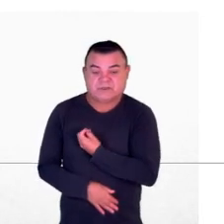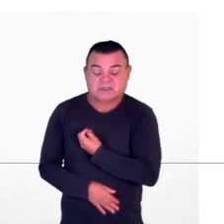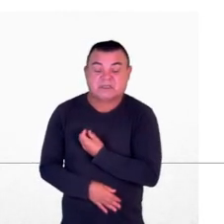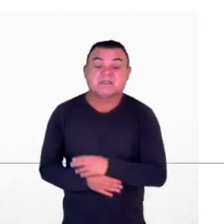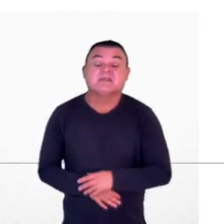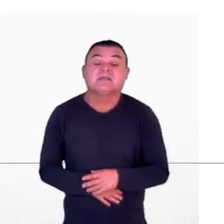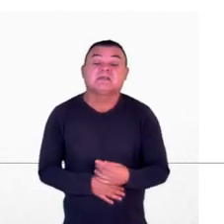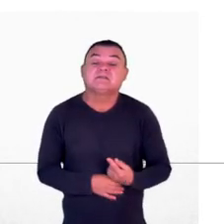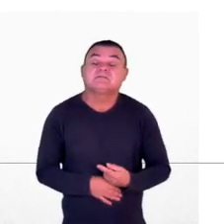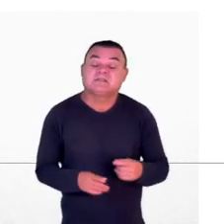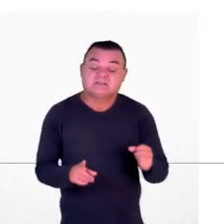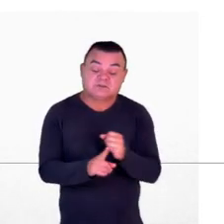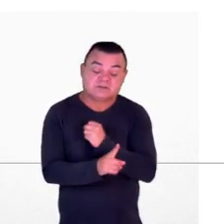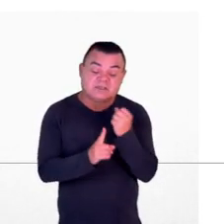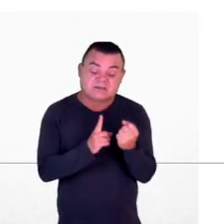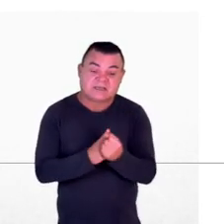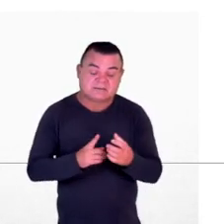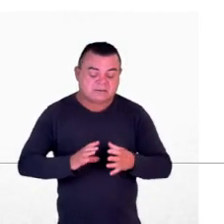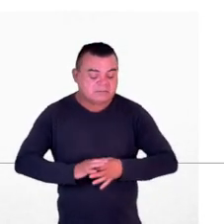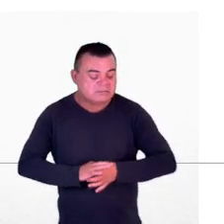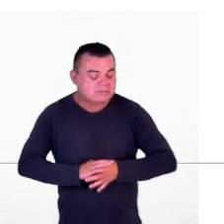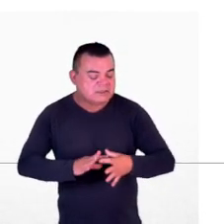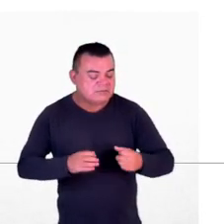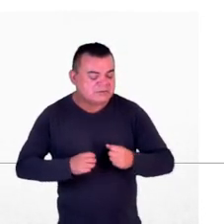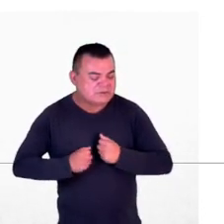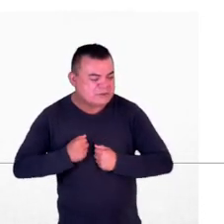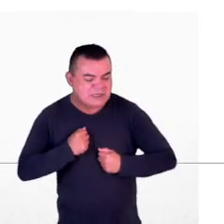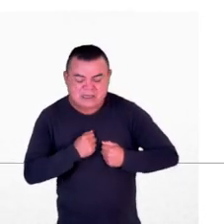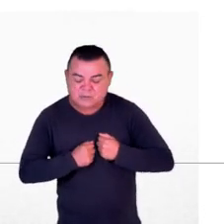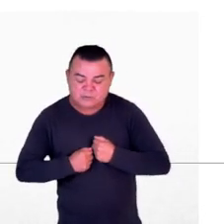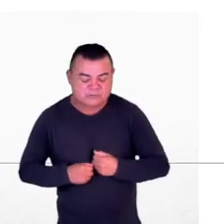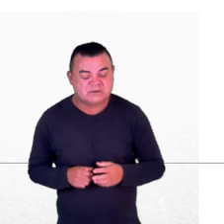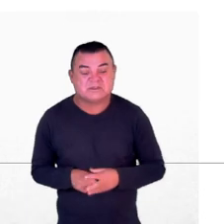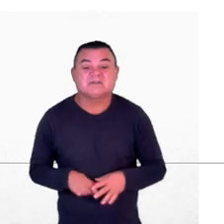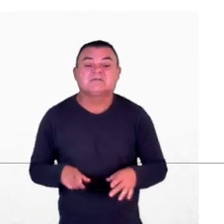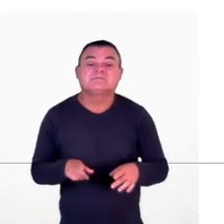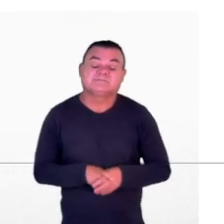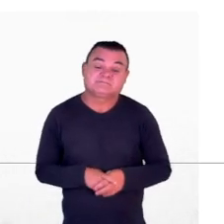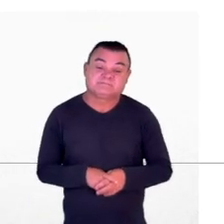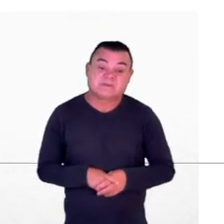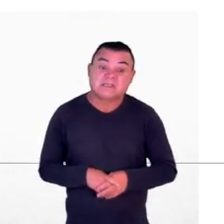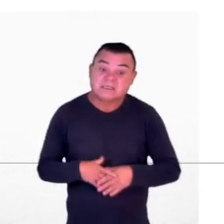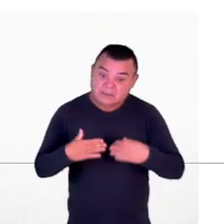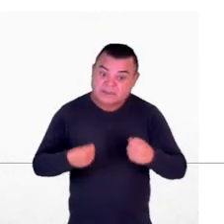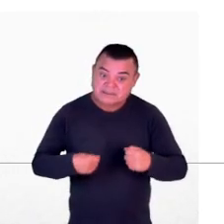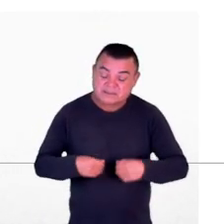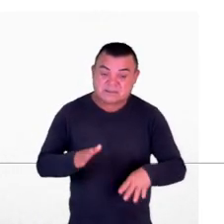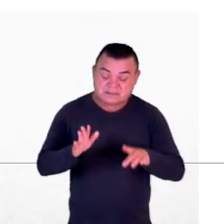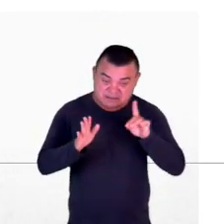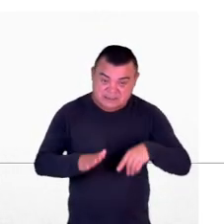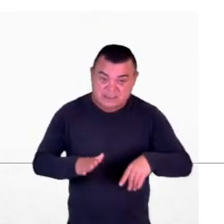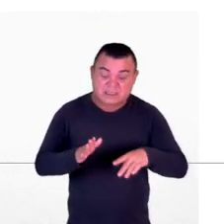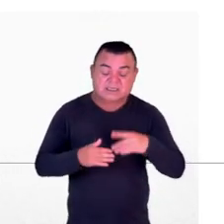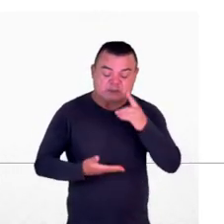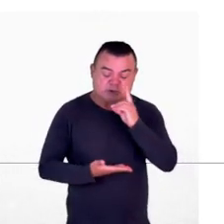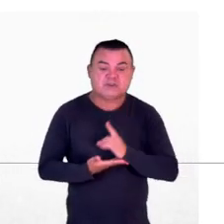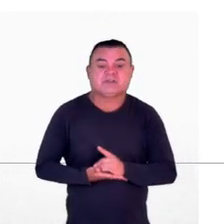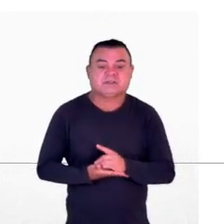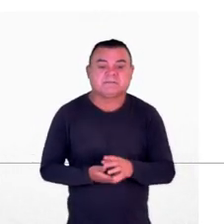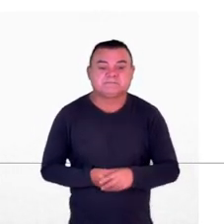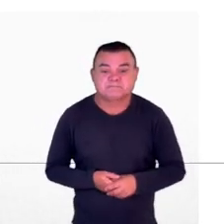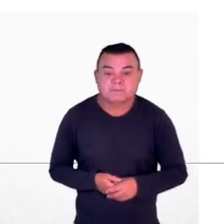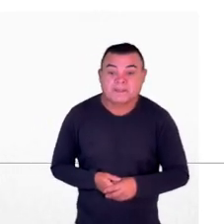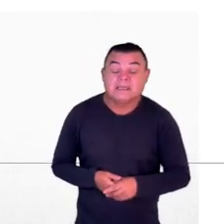coletiva livre de angústias satisfatória e digna a novidade que o Jean zigler nos coloca aqui ele fez